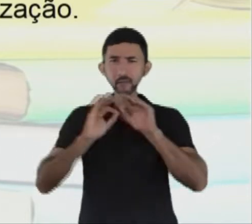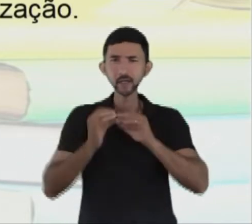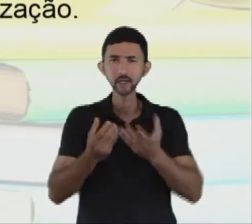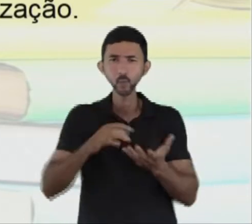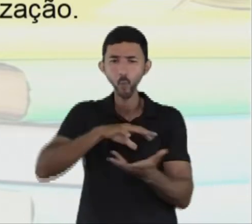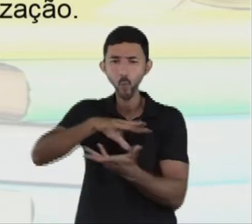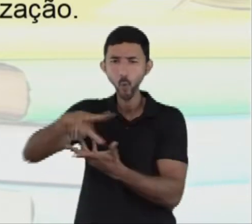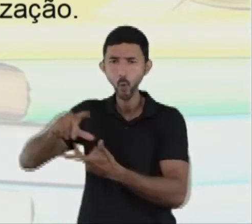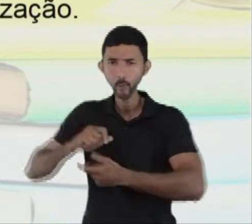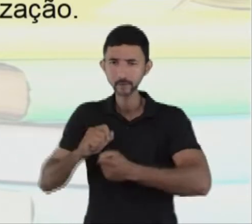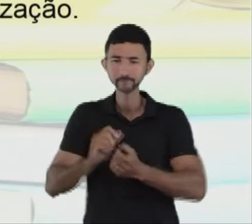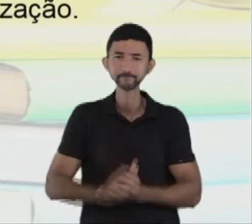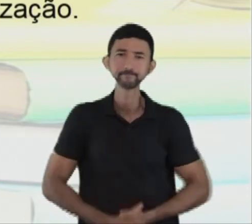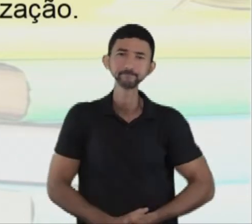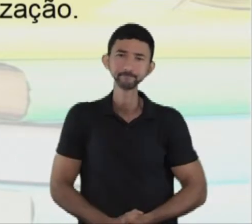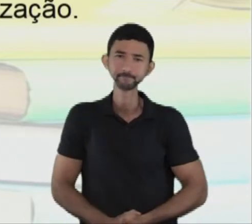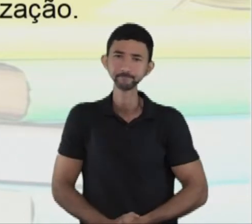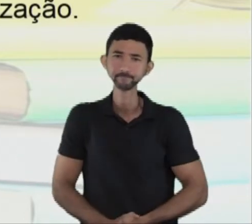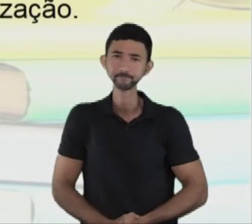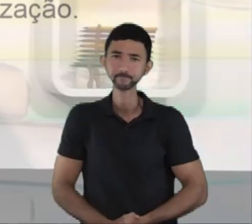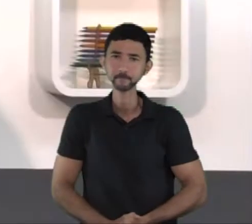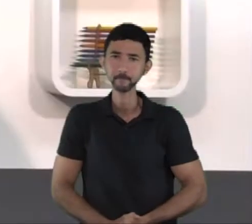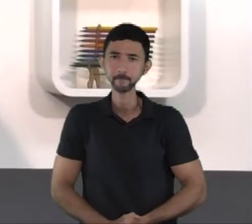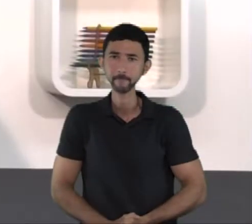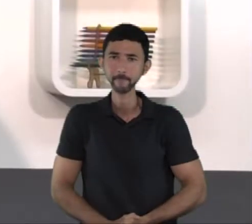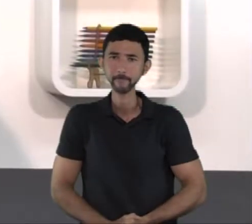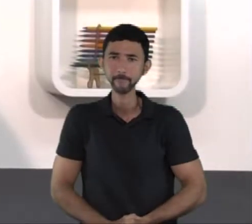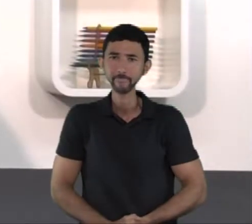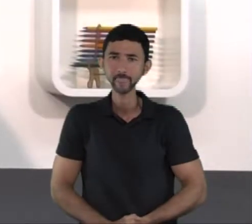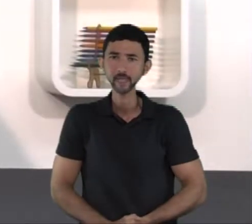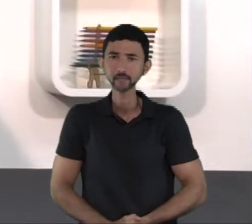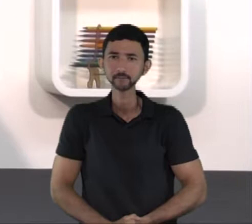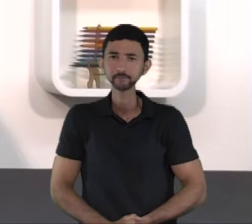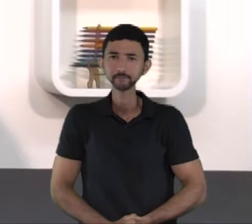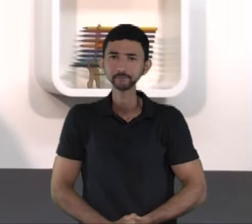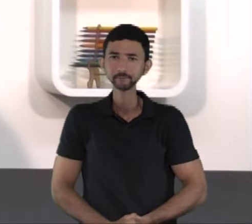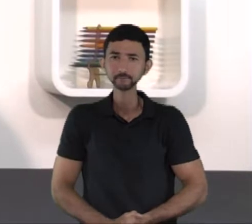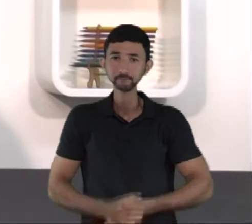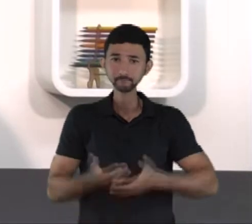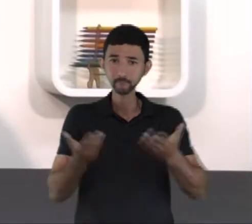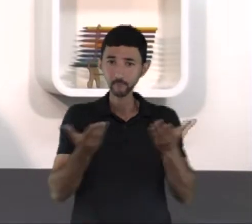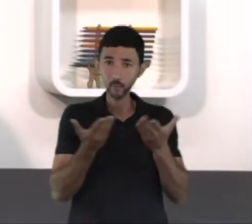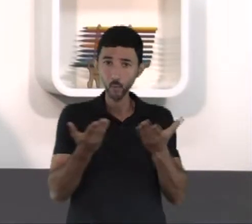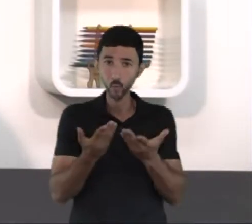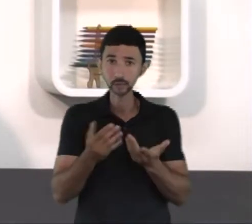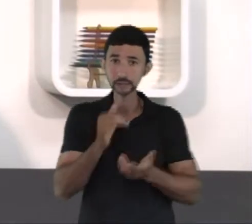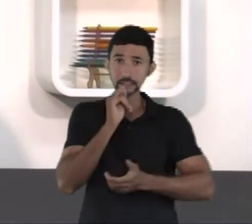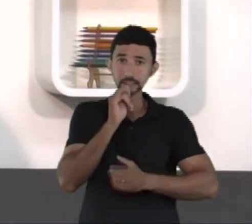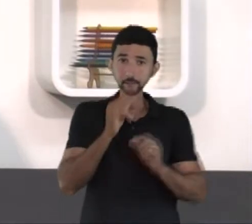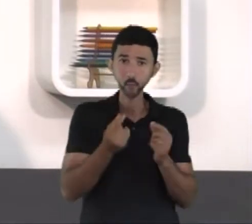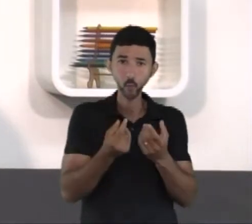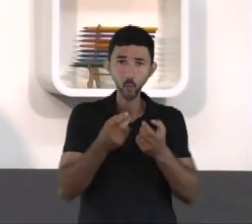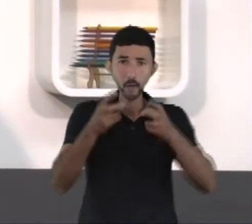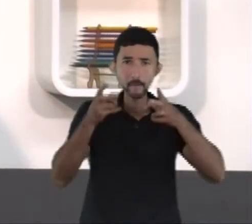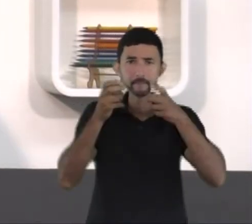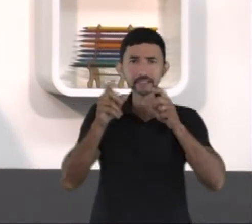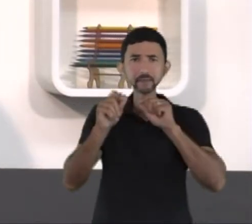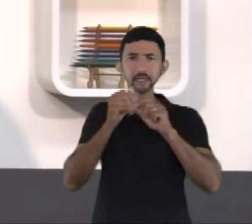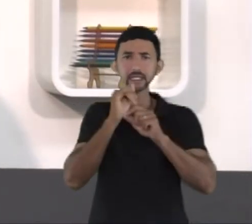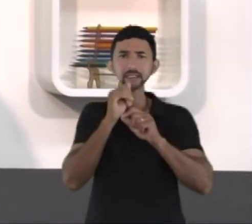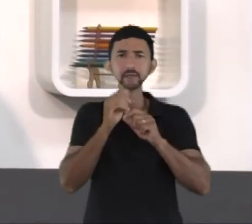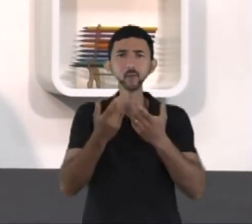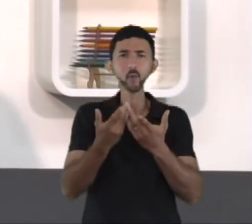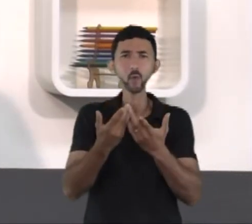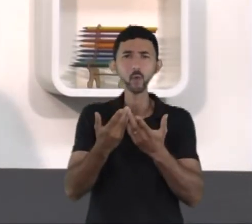e mundialização, tá? Olha aqui, gente. Hoje, né, vocês perceberam aí que uma das